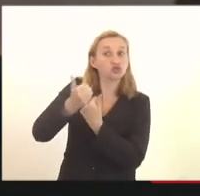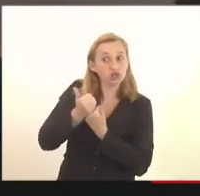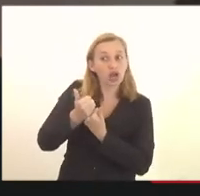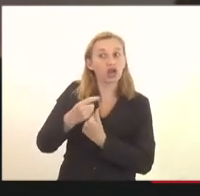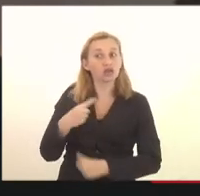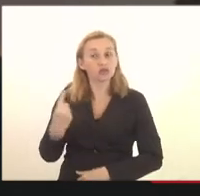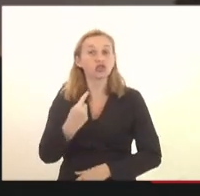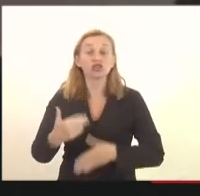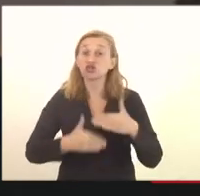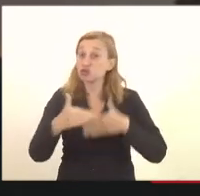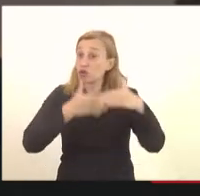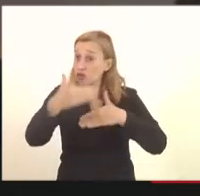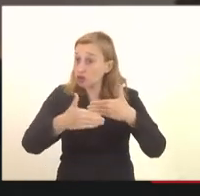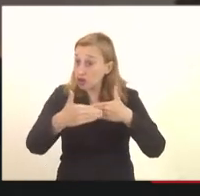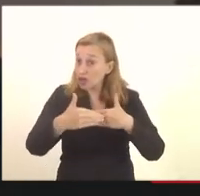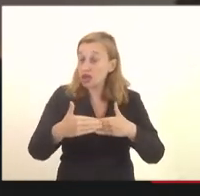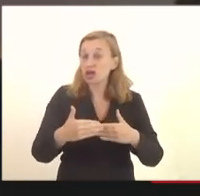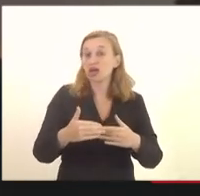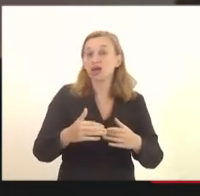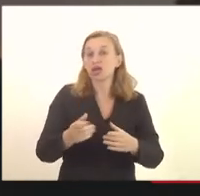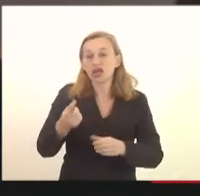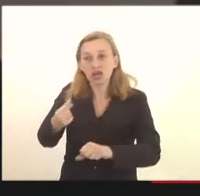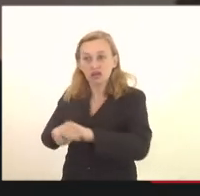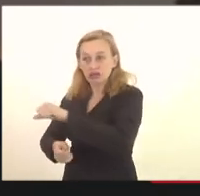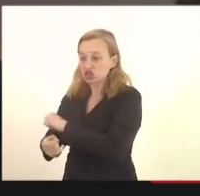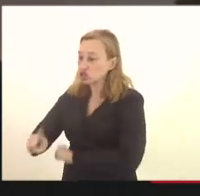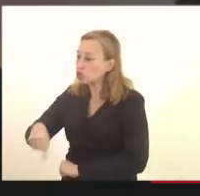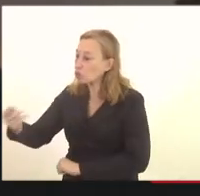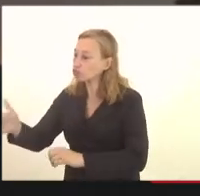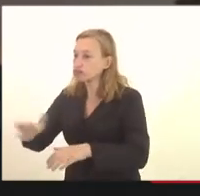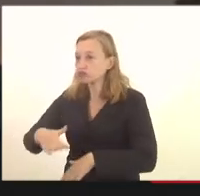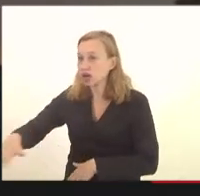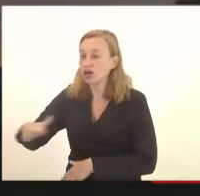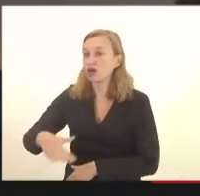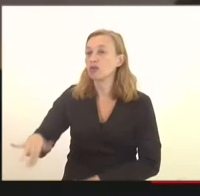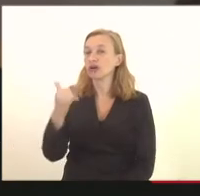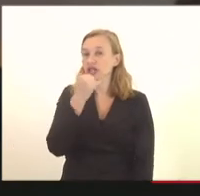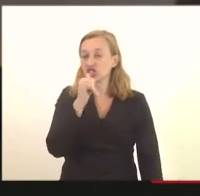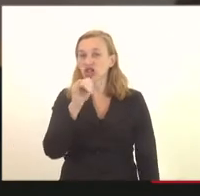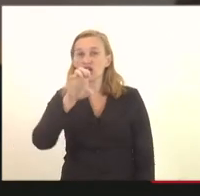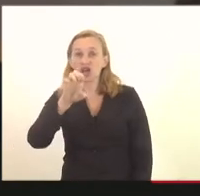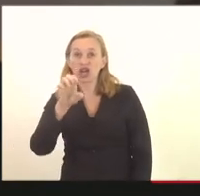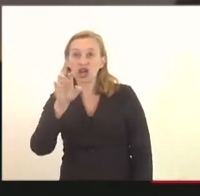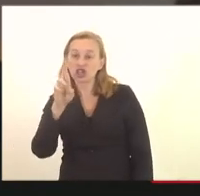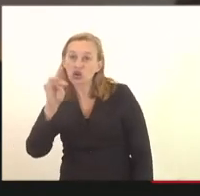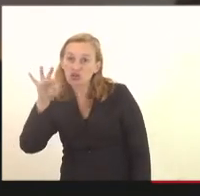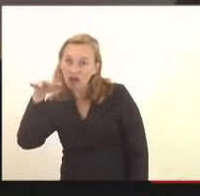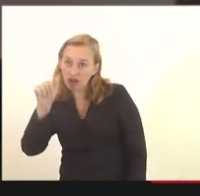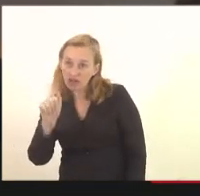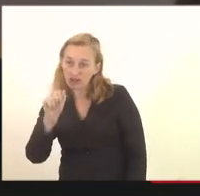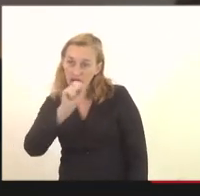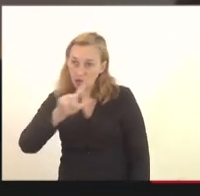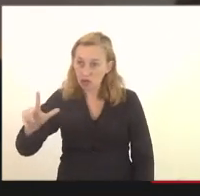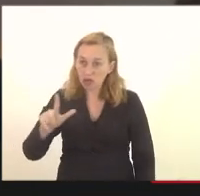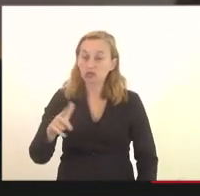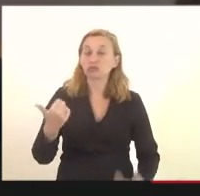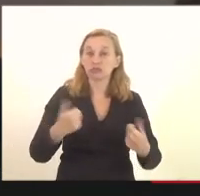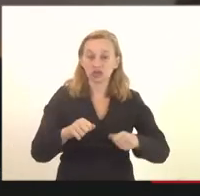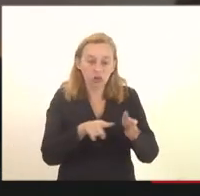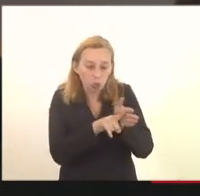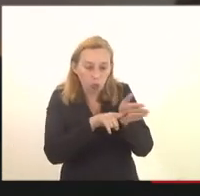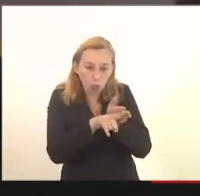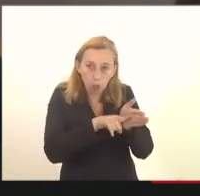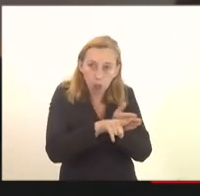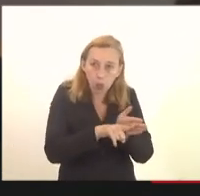a desenvolver e investir em outras áreas, como da energia renovável. Então, a gente tem que gerar recursos em algum lugar para poder fazer essas pesquisas.